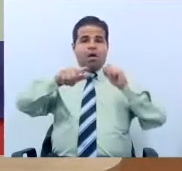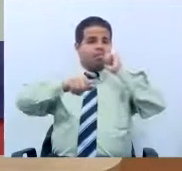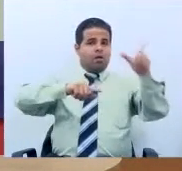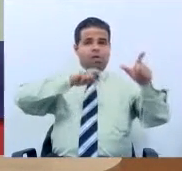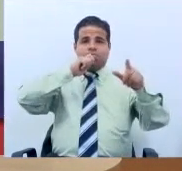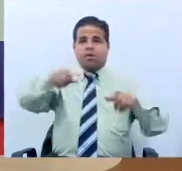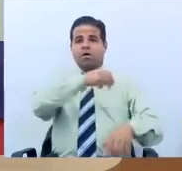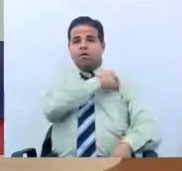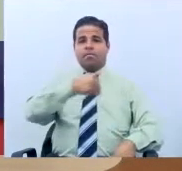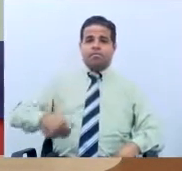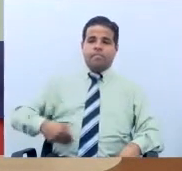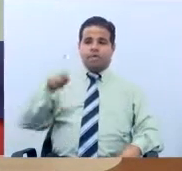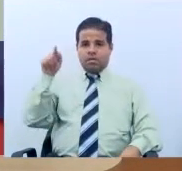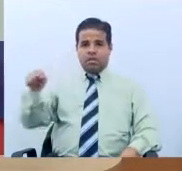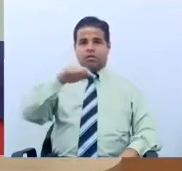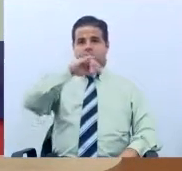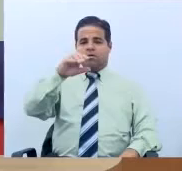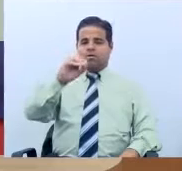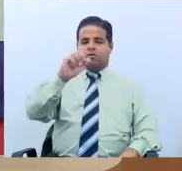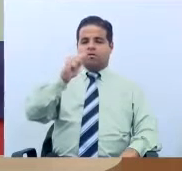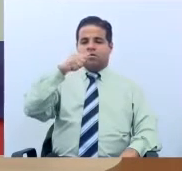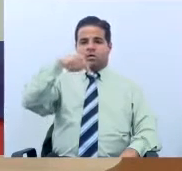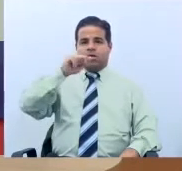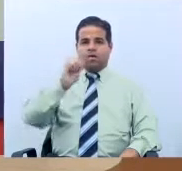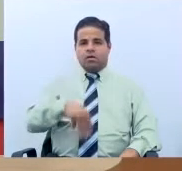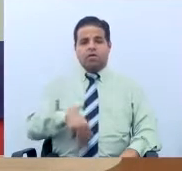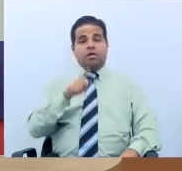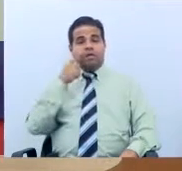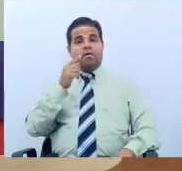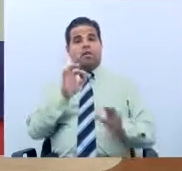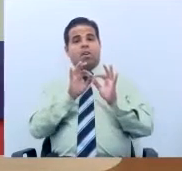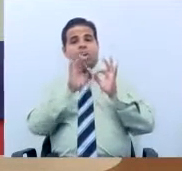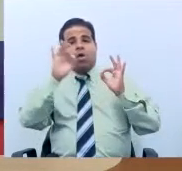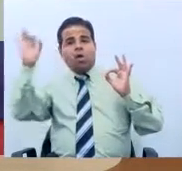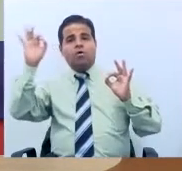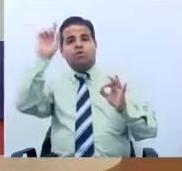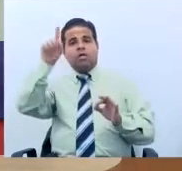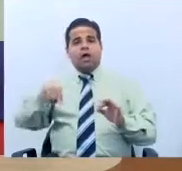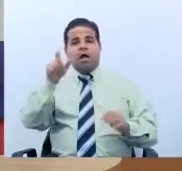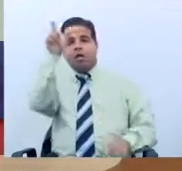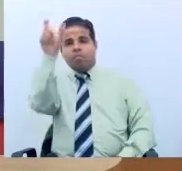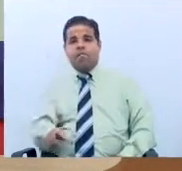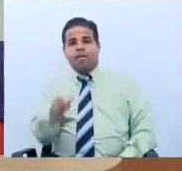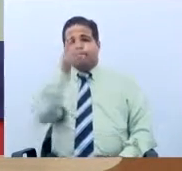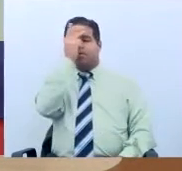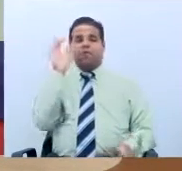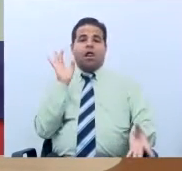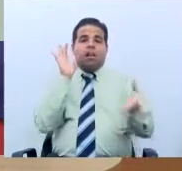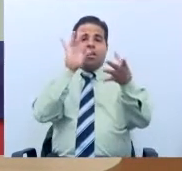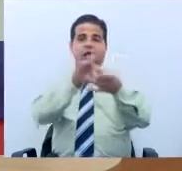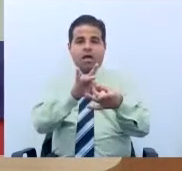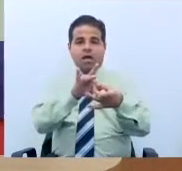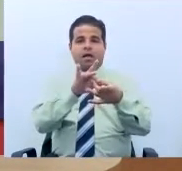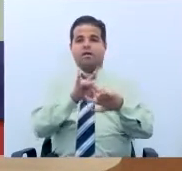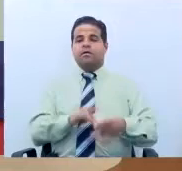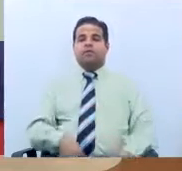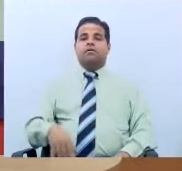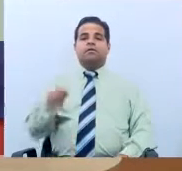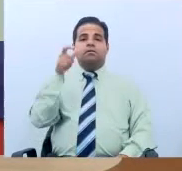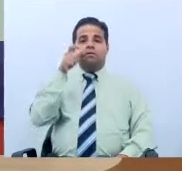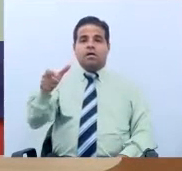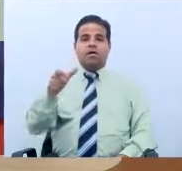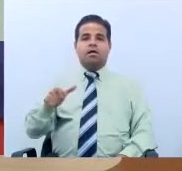criticando o ministro Joaquim Barbosa, que de longe é uma pessoa ligada a